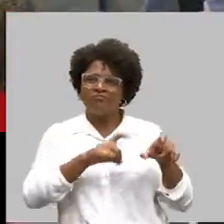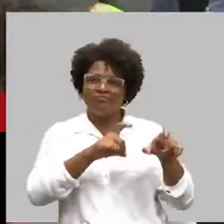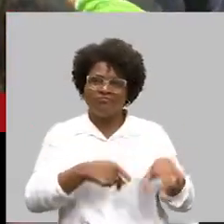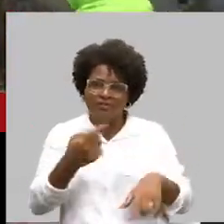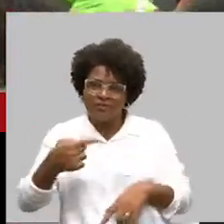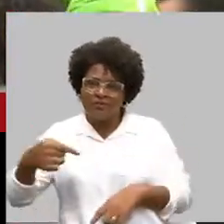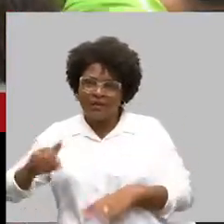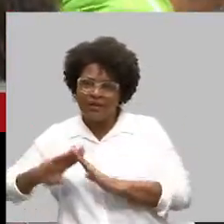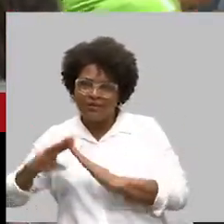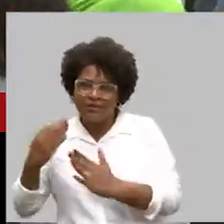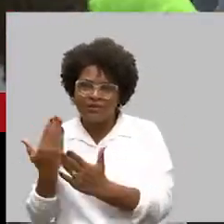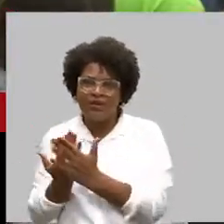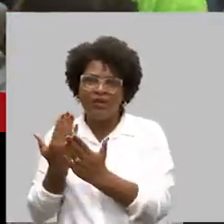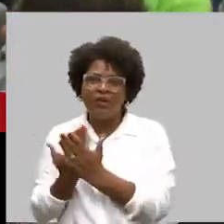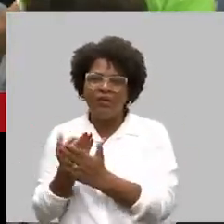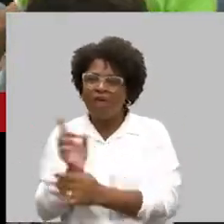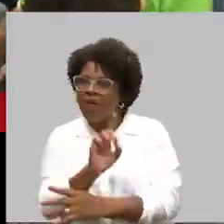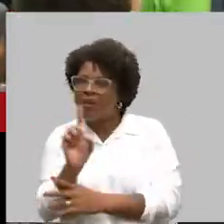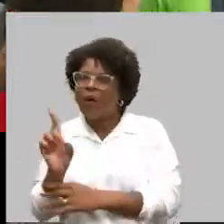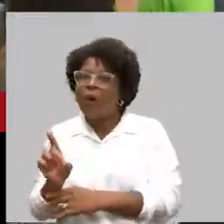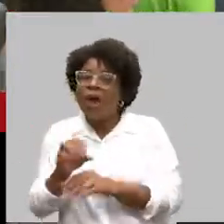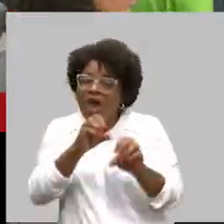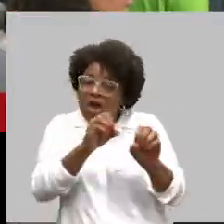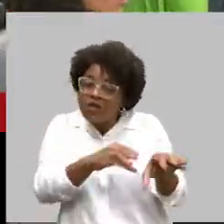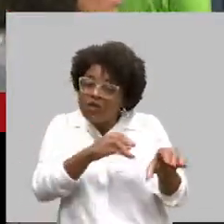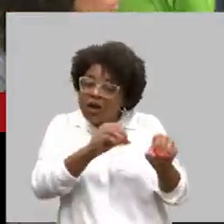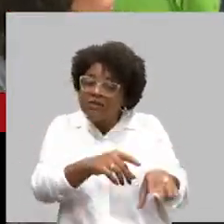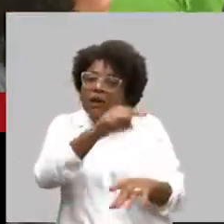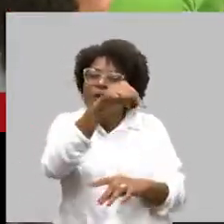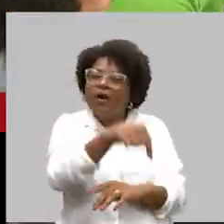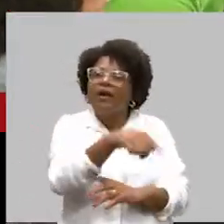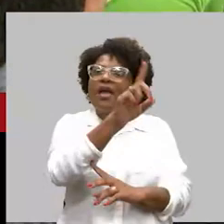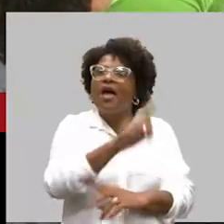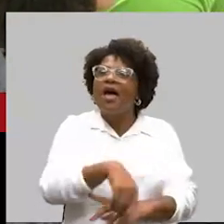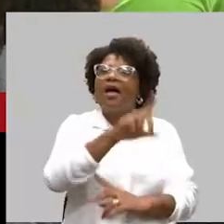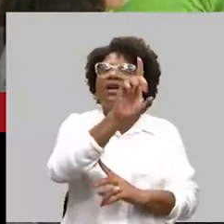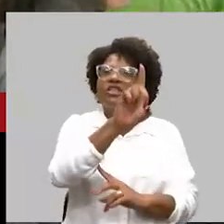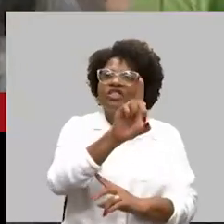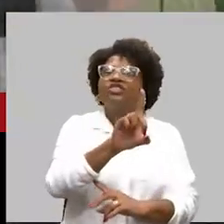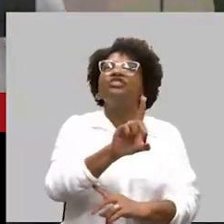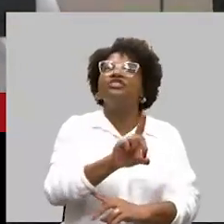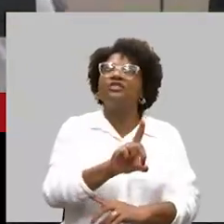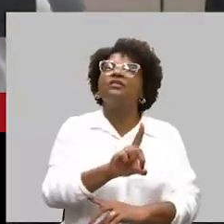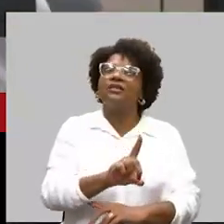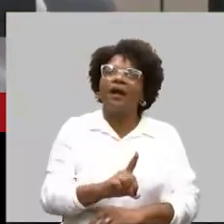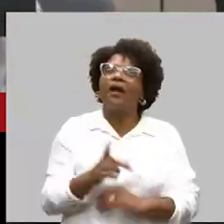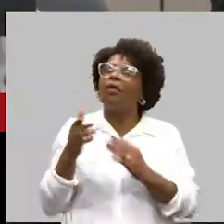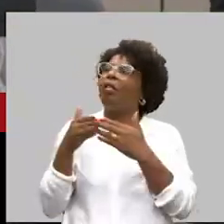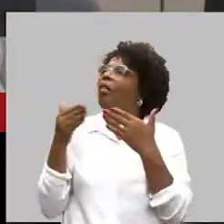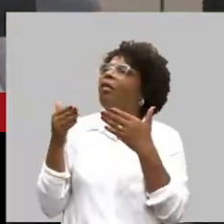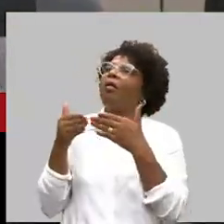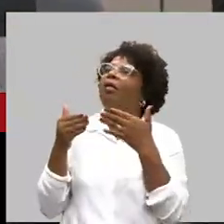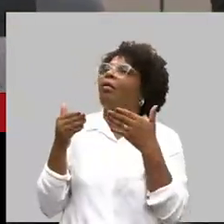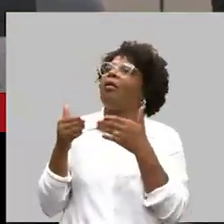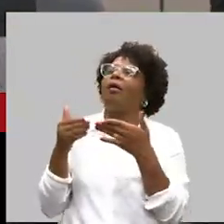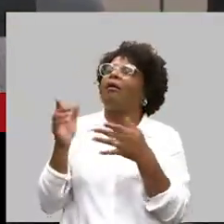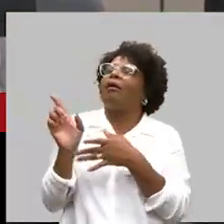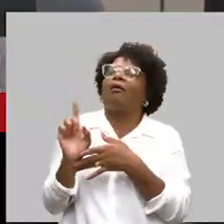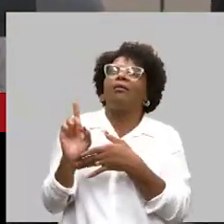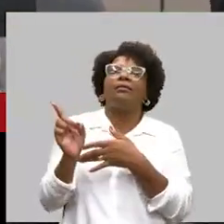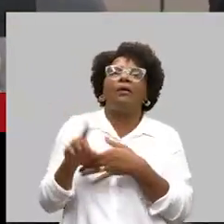educação no campo a última vez bem alto não vou sair do campo para poder ir pra escola